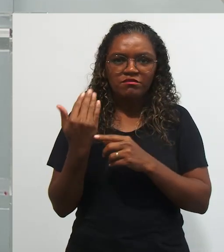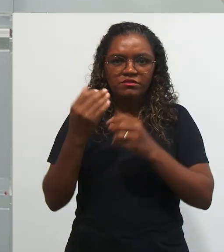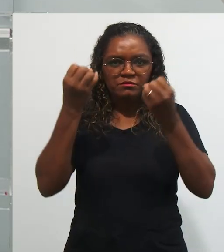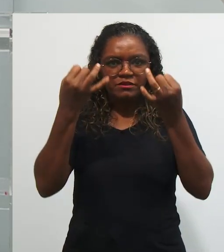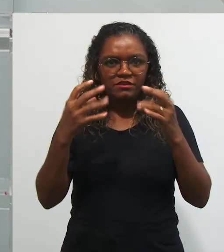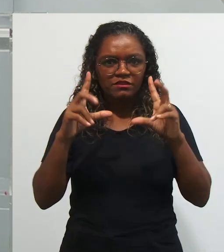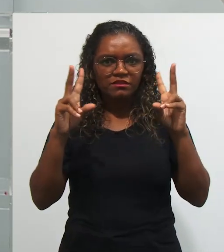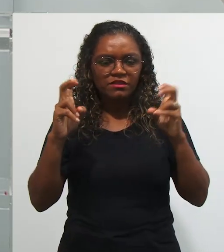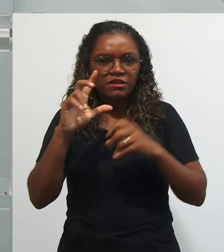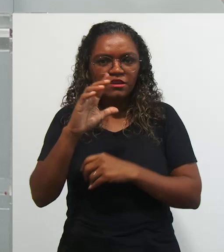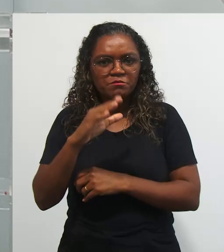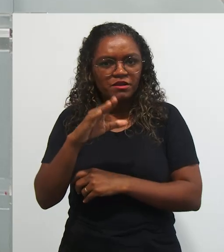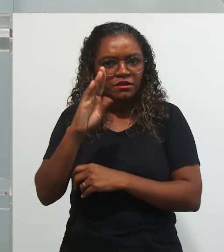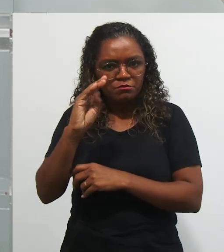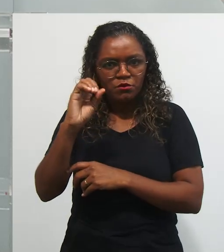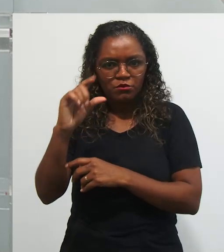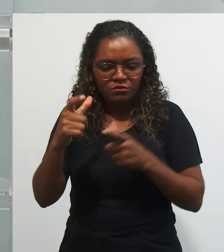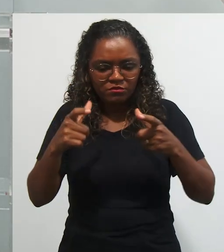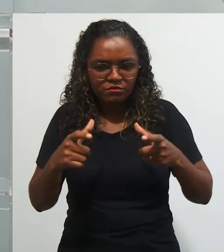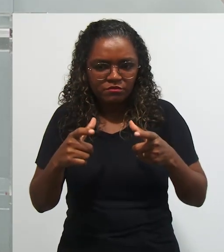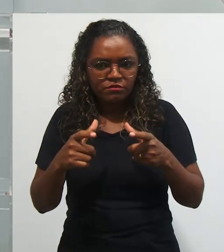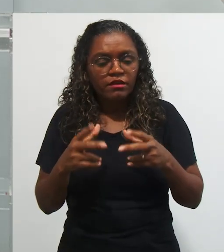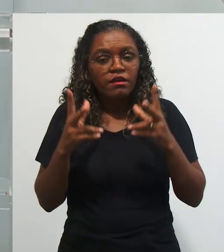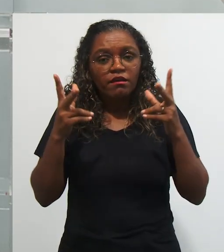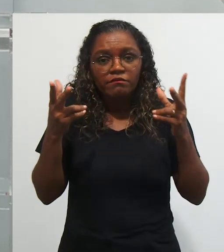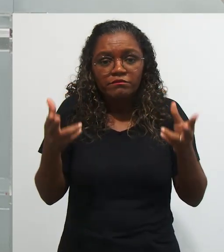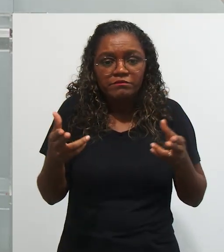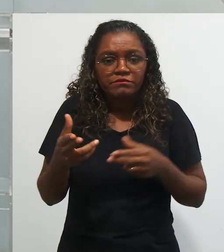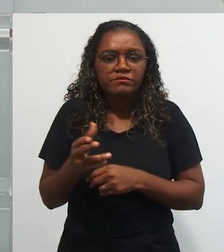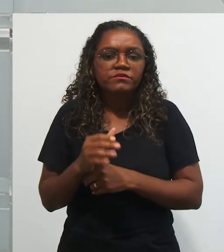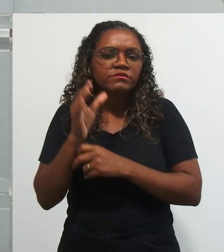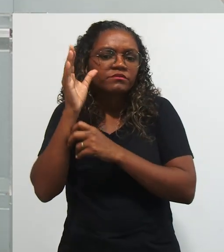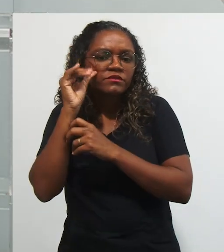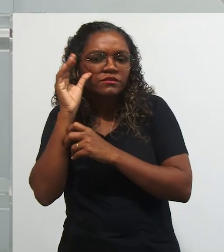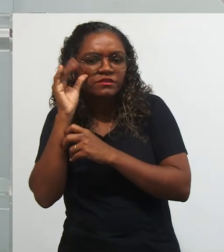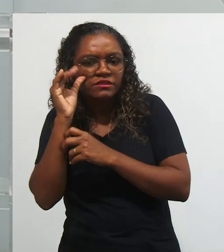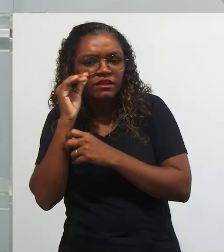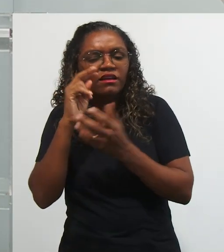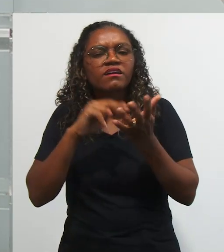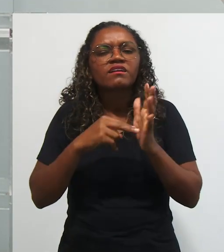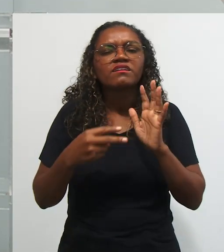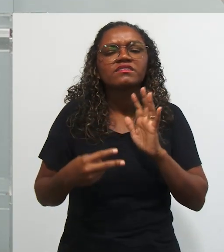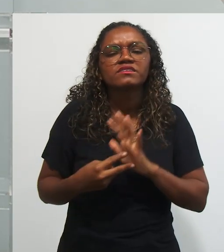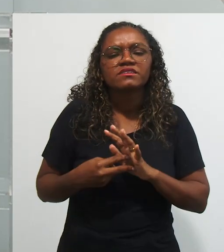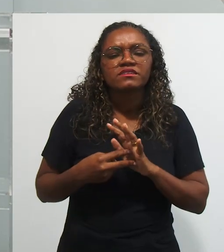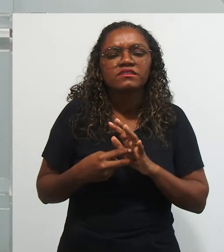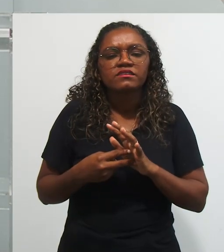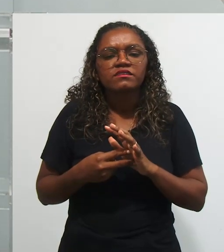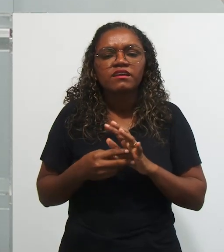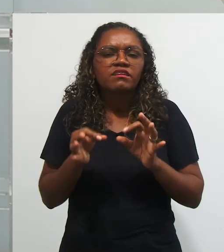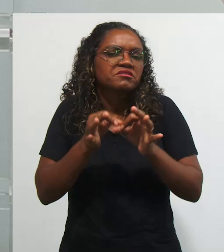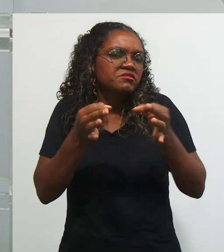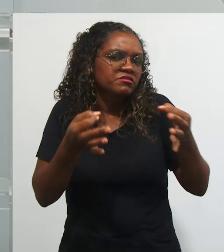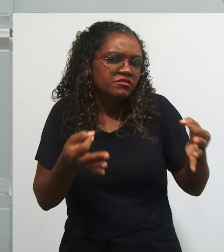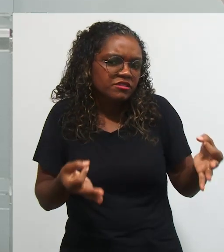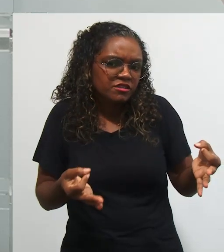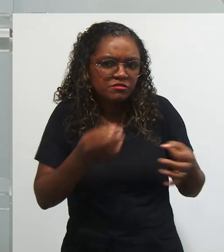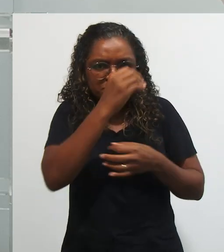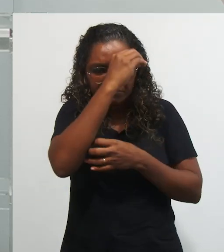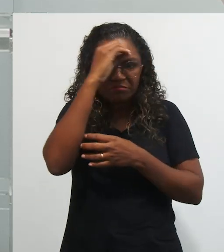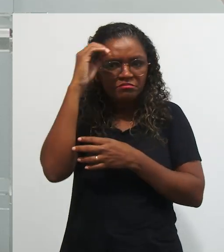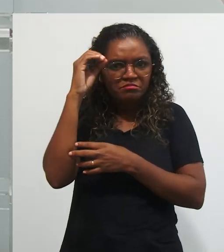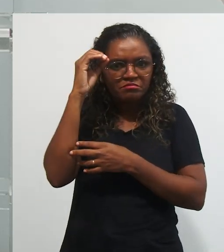lá, tá aqui, beleza. Essa é uma curiosidade o quê? Essa é uma curiosidade ingênua, né?